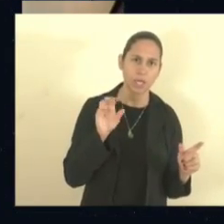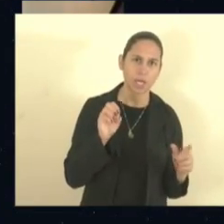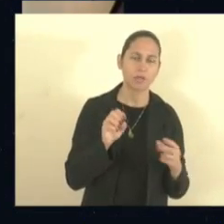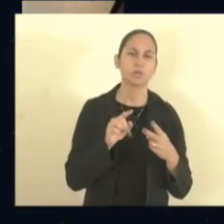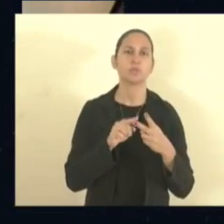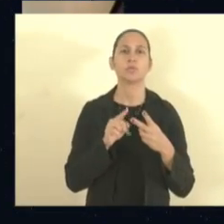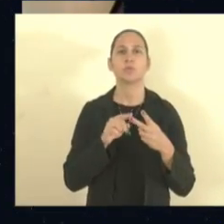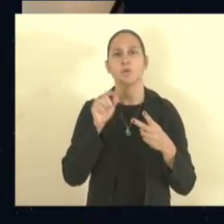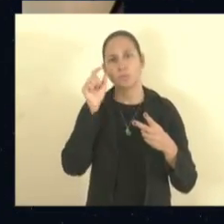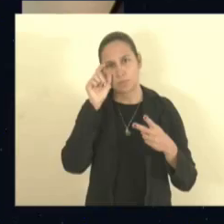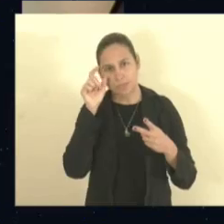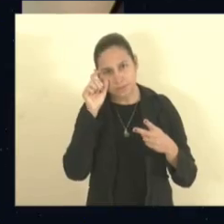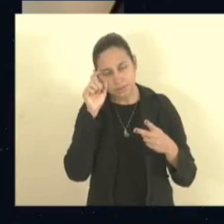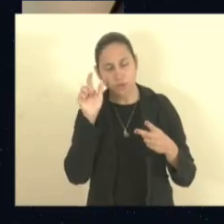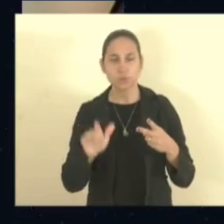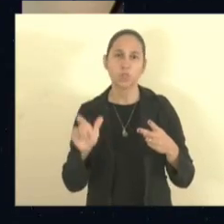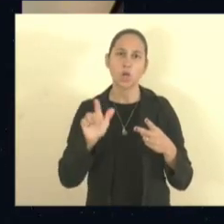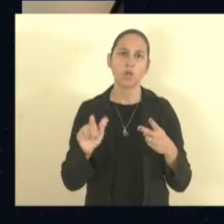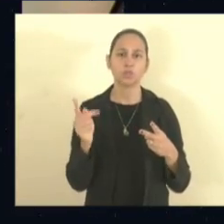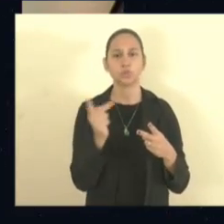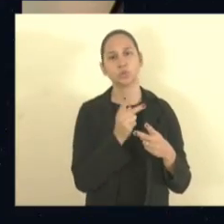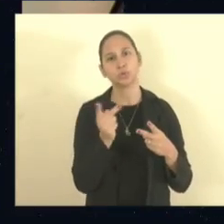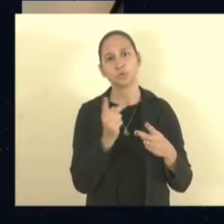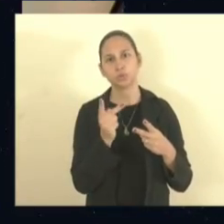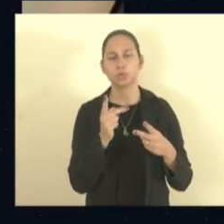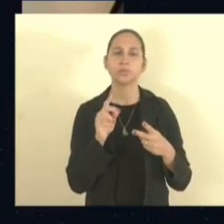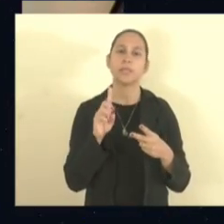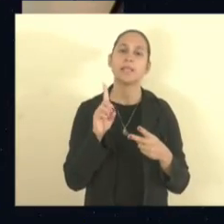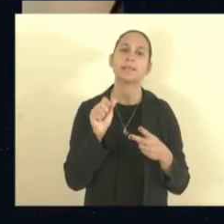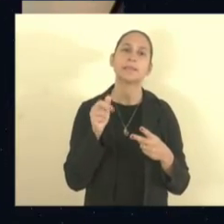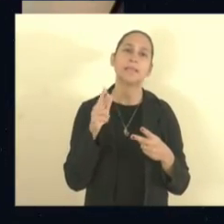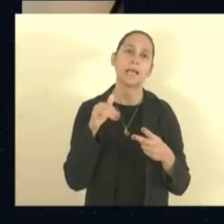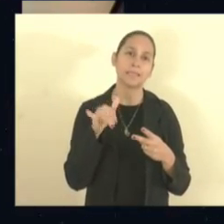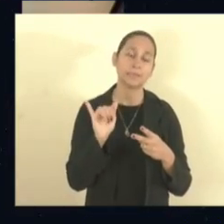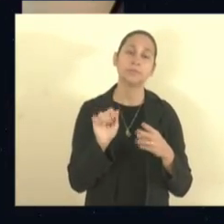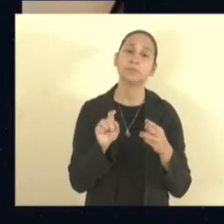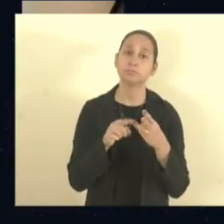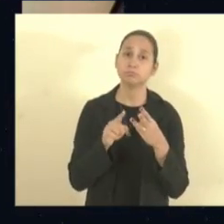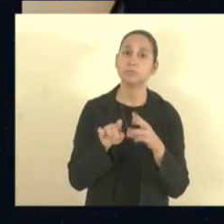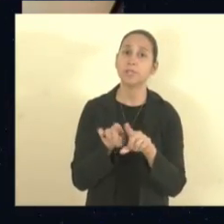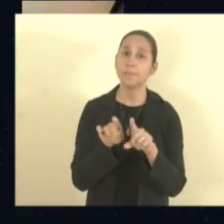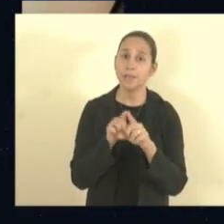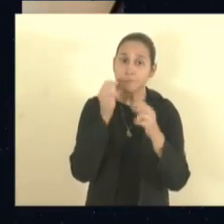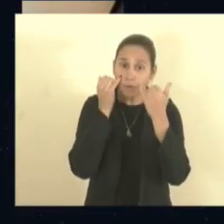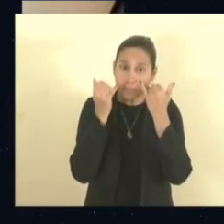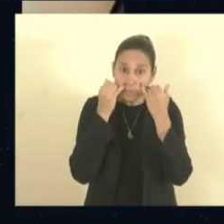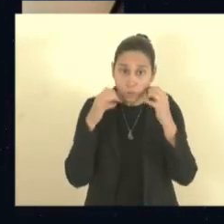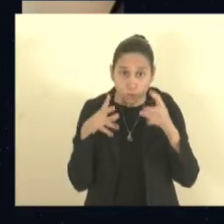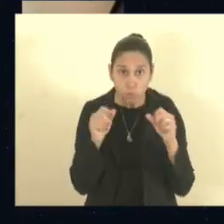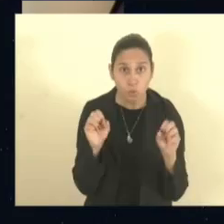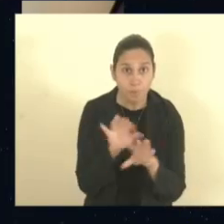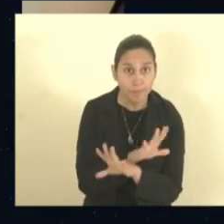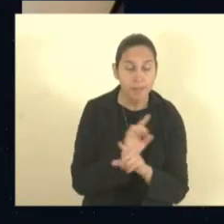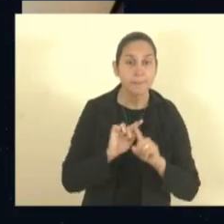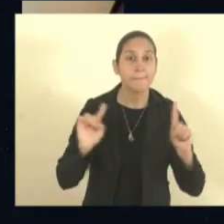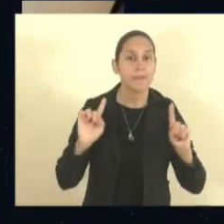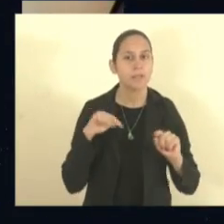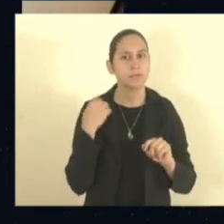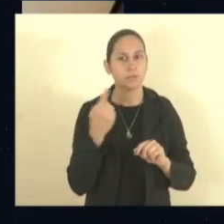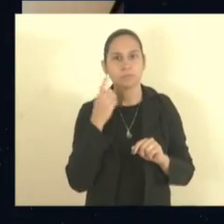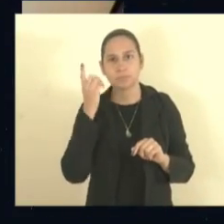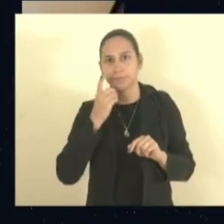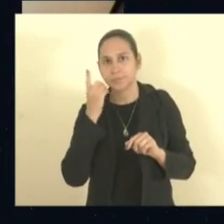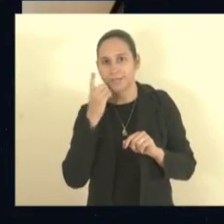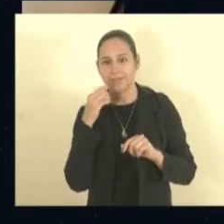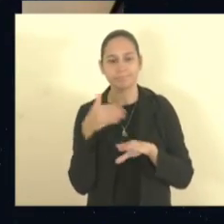tempo inteirados. Um é vice-líder, o Dari é líder do governo. Agora, nós, deputados, vocês aí que não